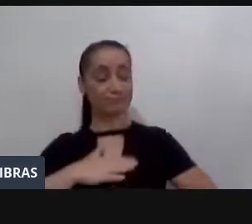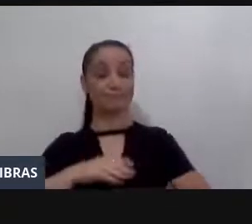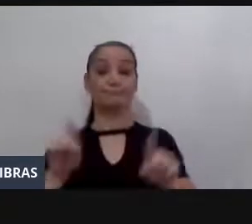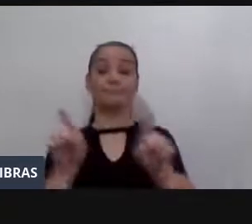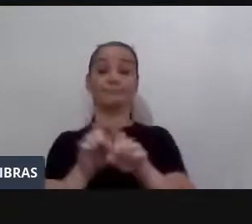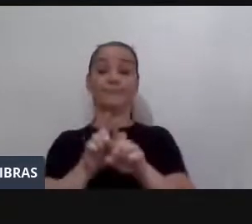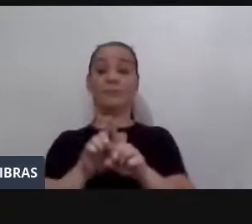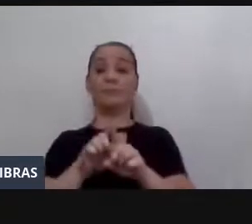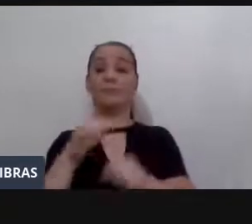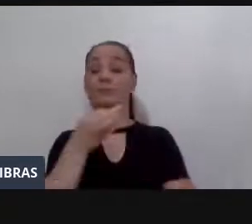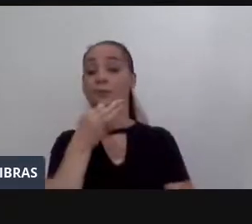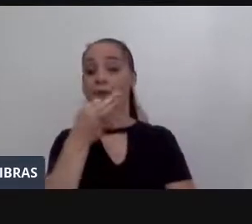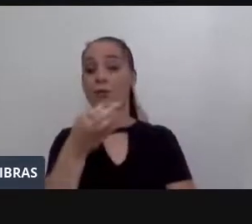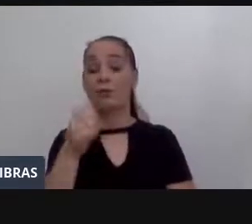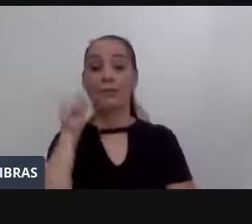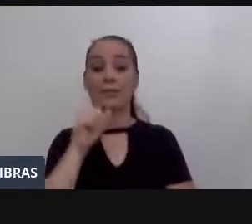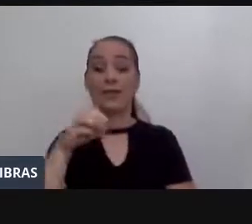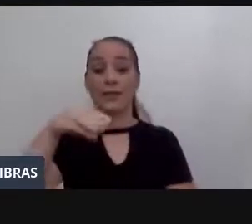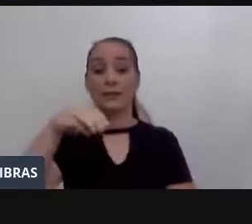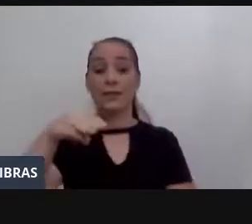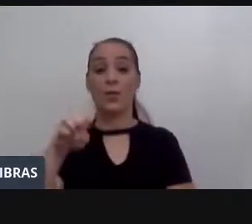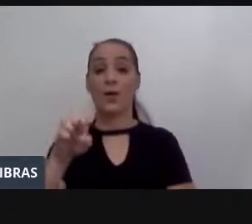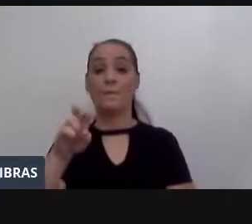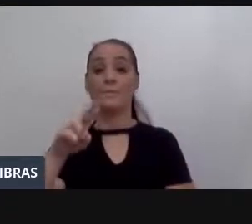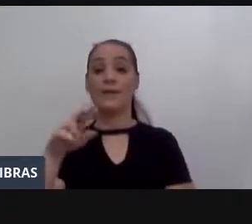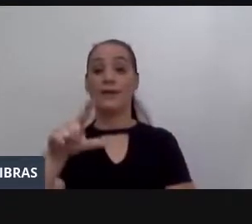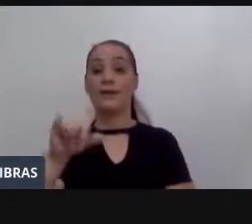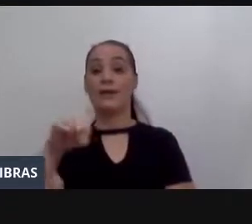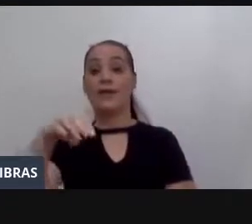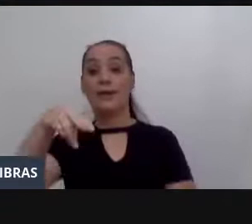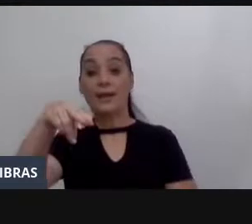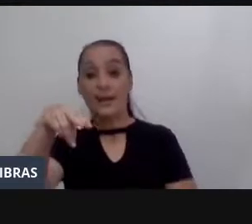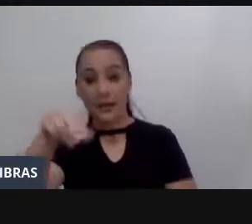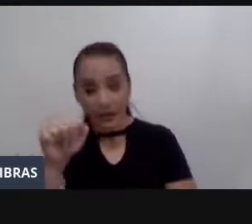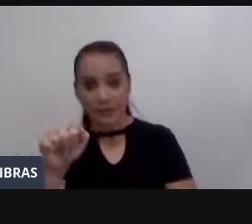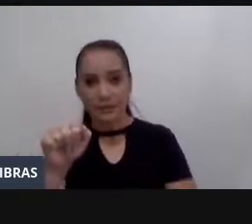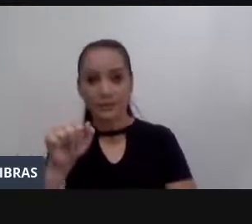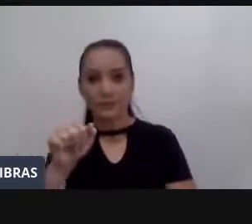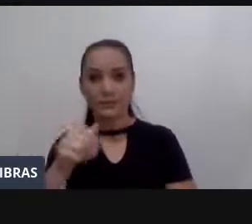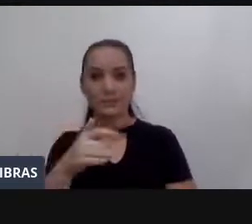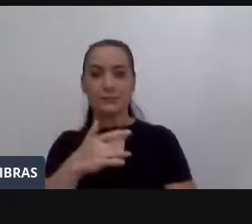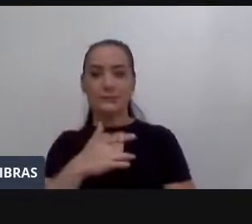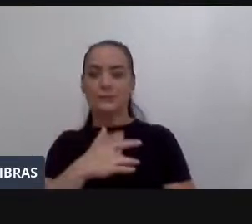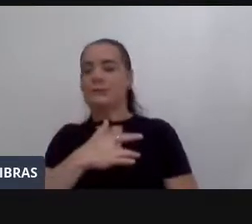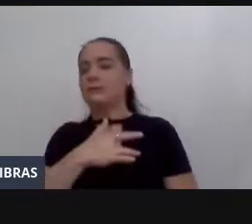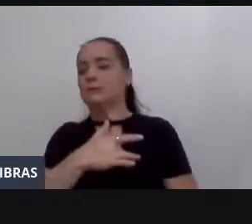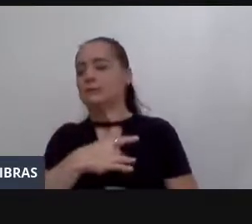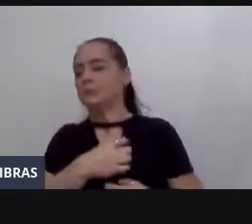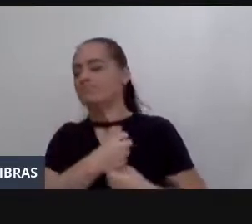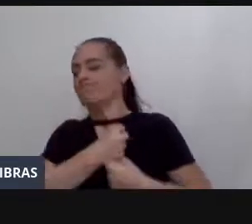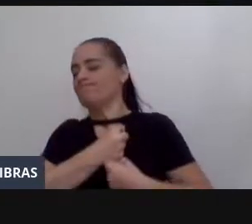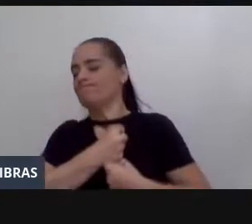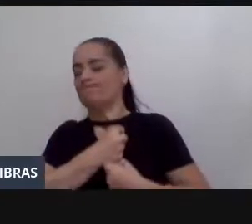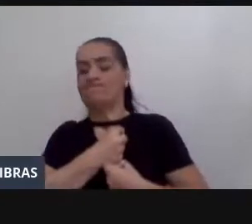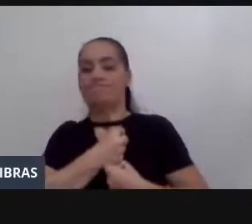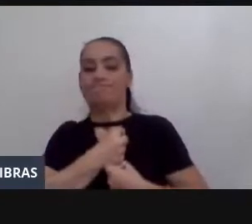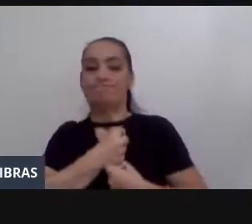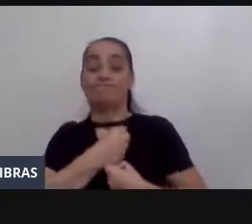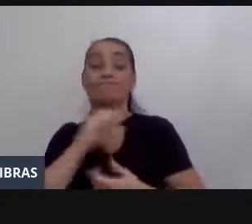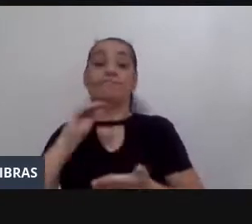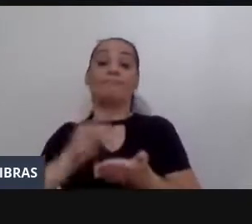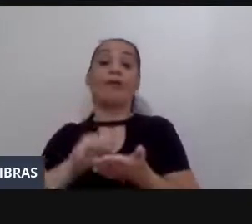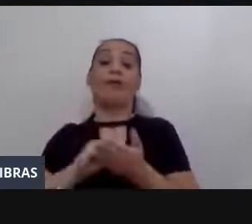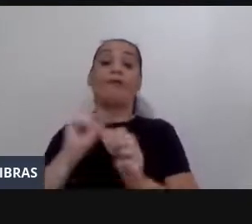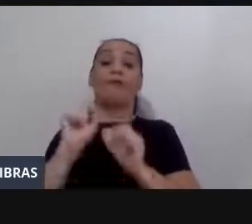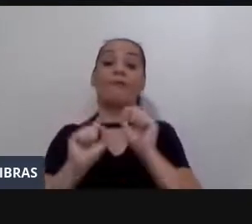Merlina, que foi muito tocante, e eu acho que faltou a gente dizer isso,